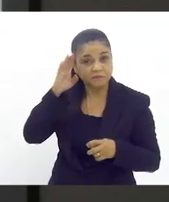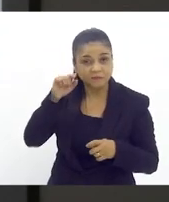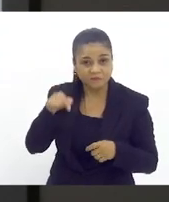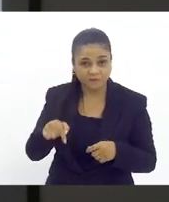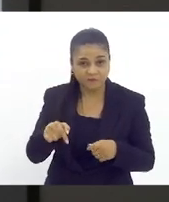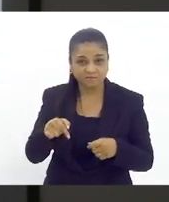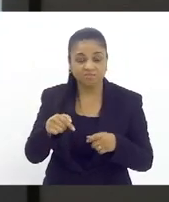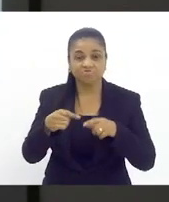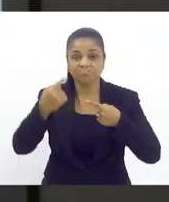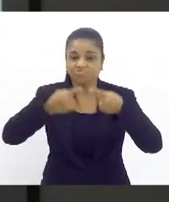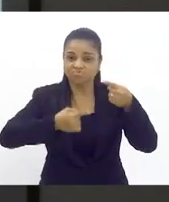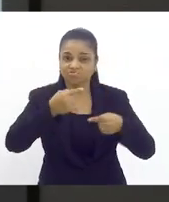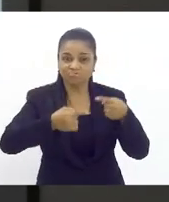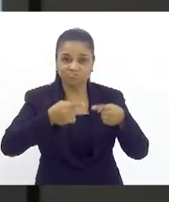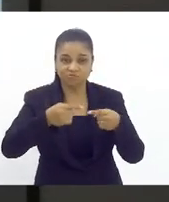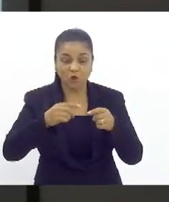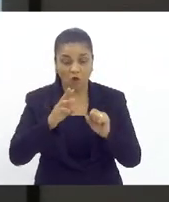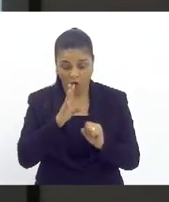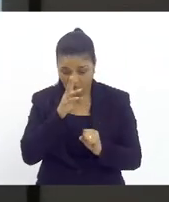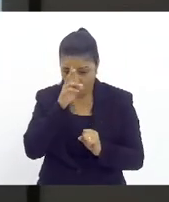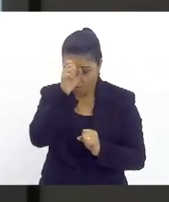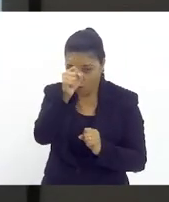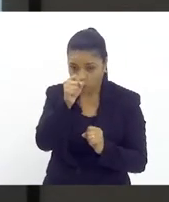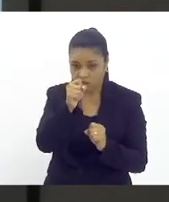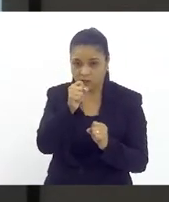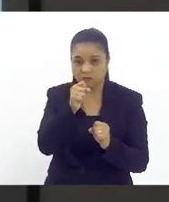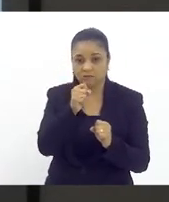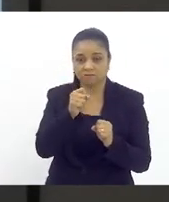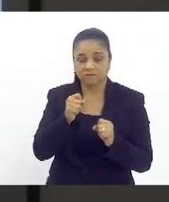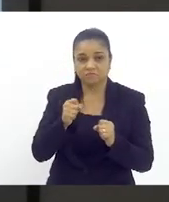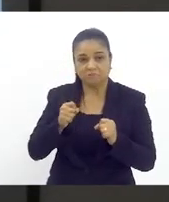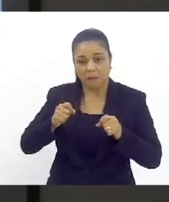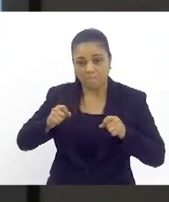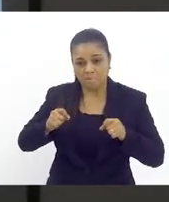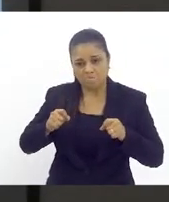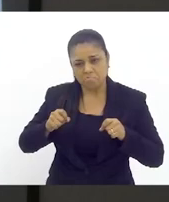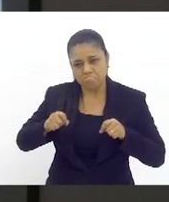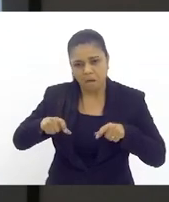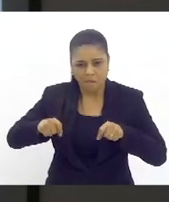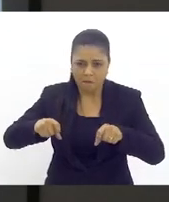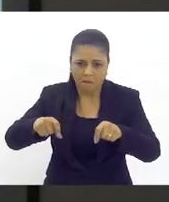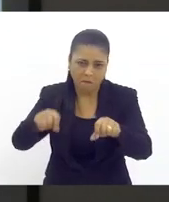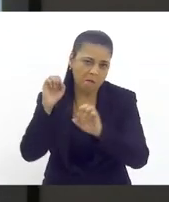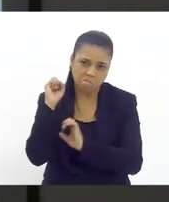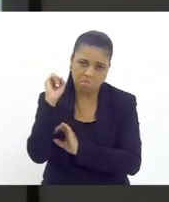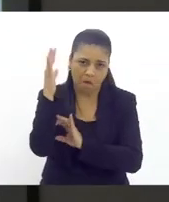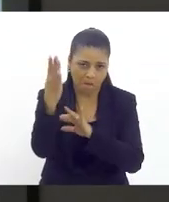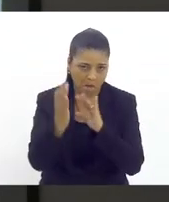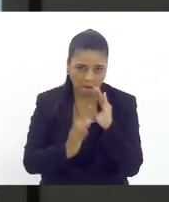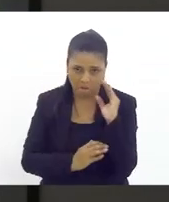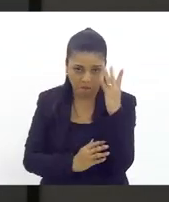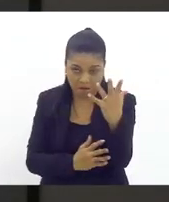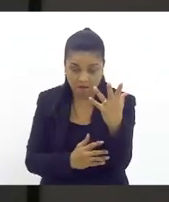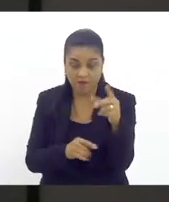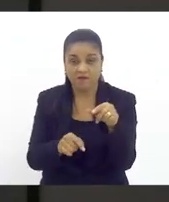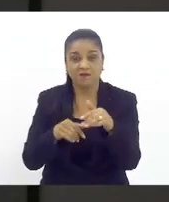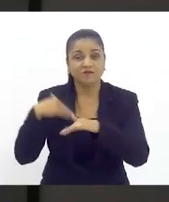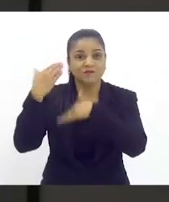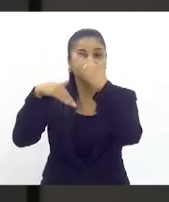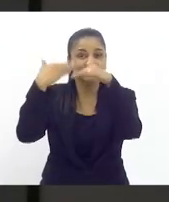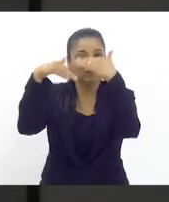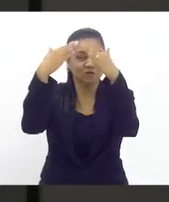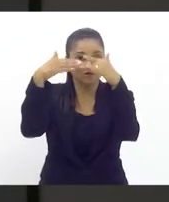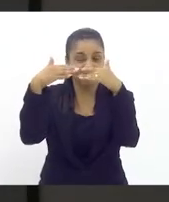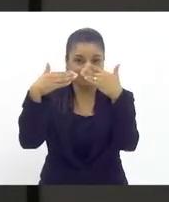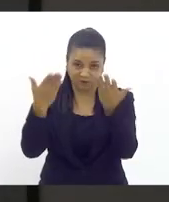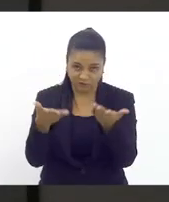discussão tem sido fortalecimento da cadeia produtiva da Restauração Florestal e o desenvolvimento